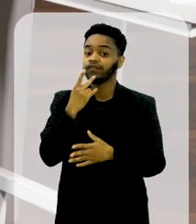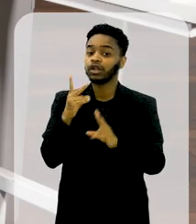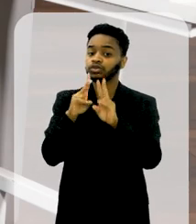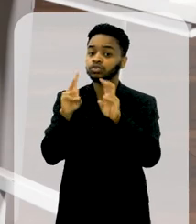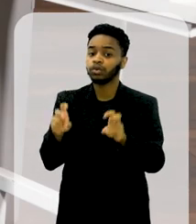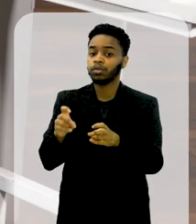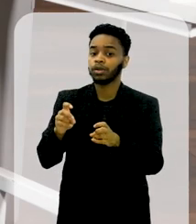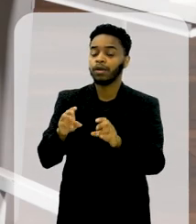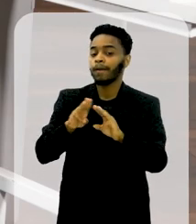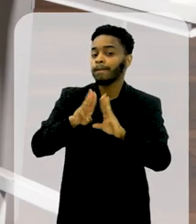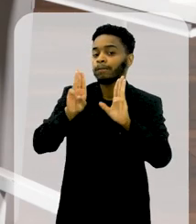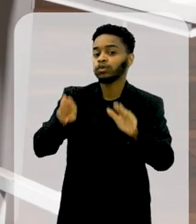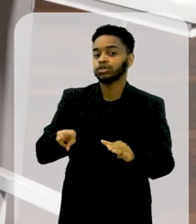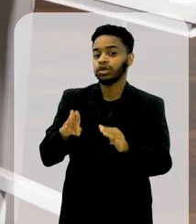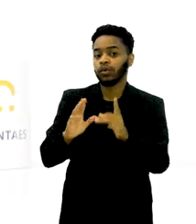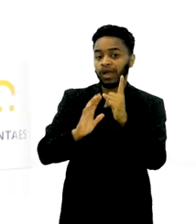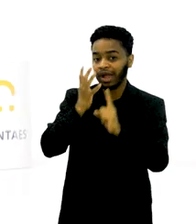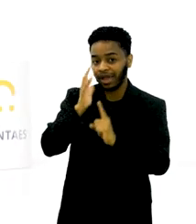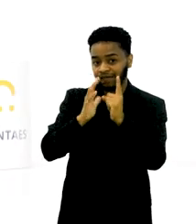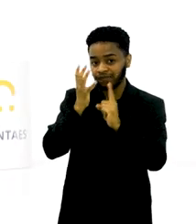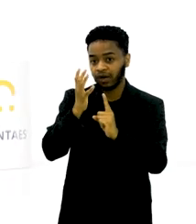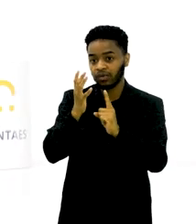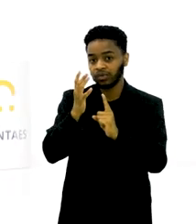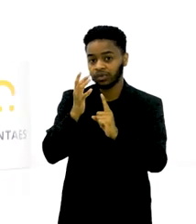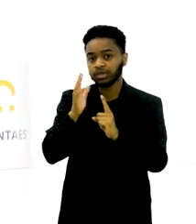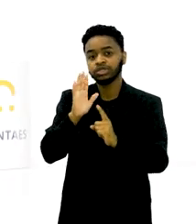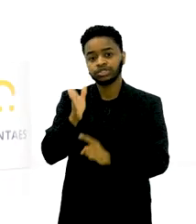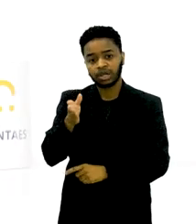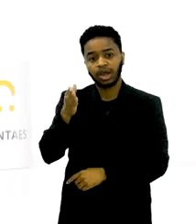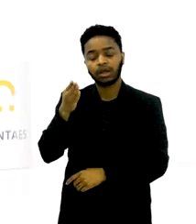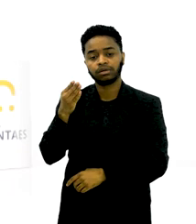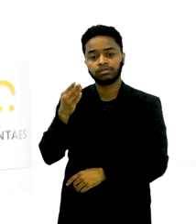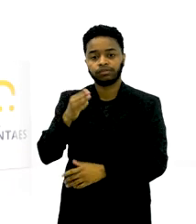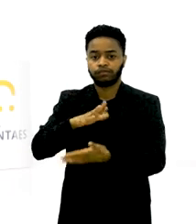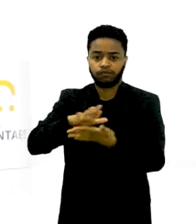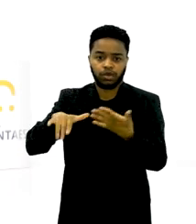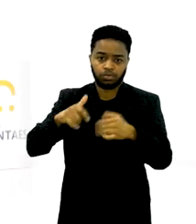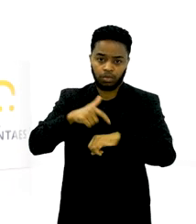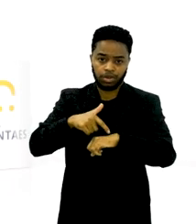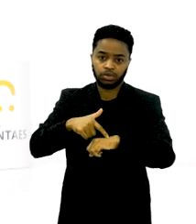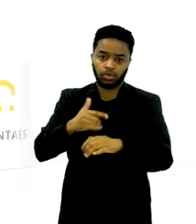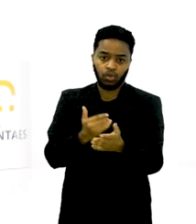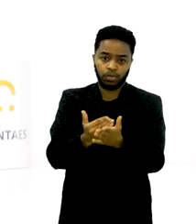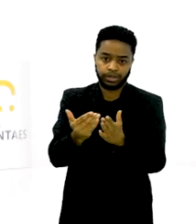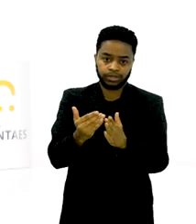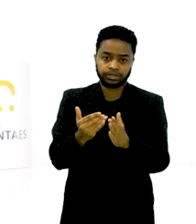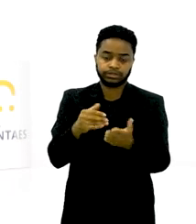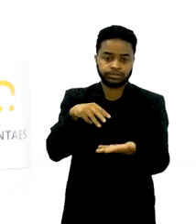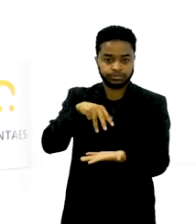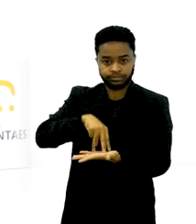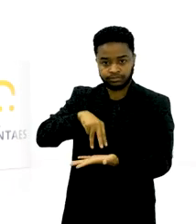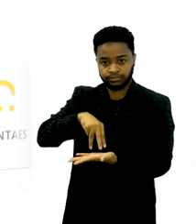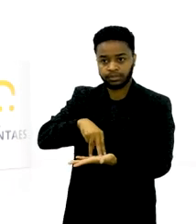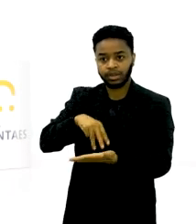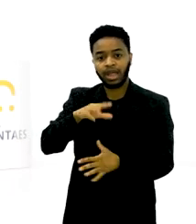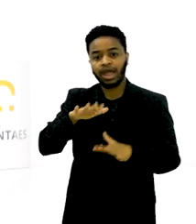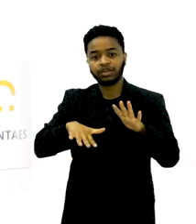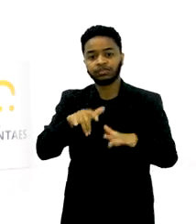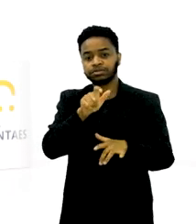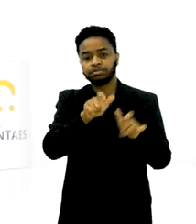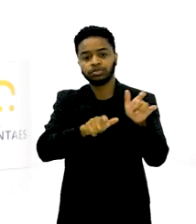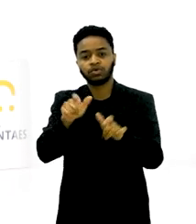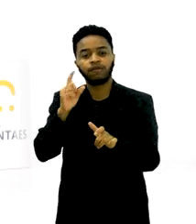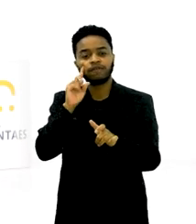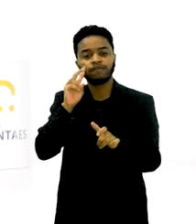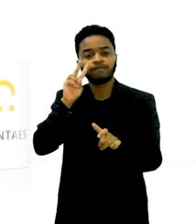Museu do carnaval ele já foi erguido várias vezes começa no Sambódromo né Às vezes as pessoas olh